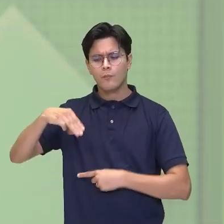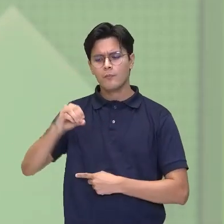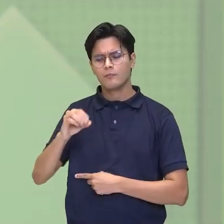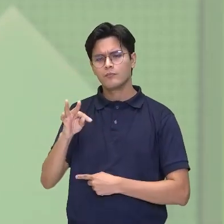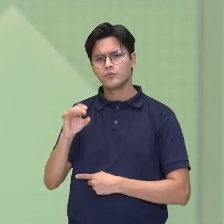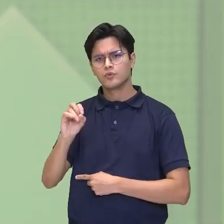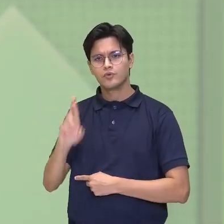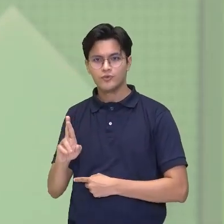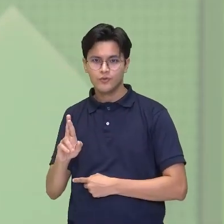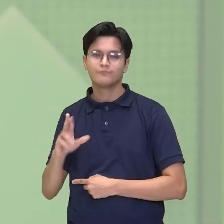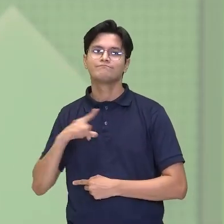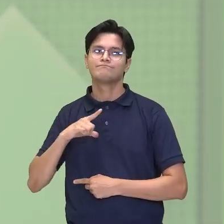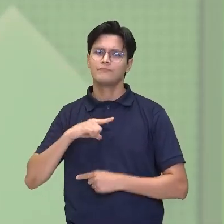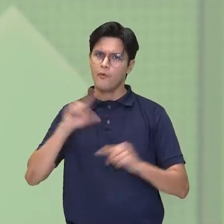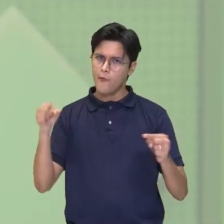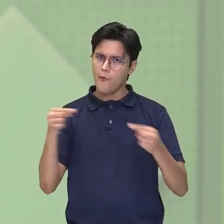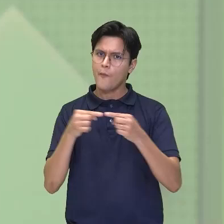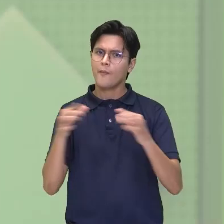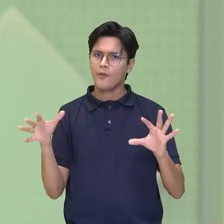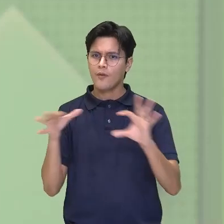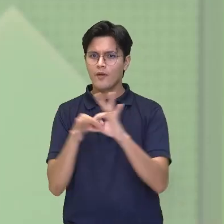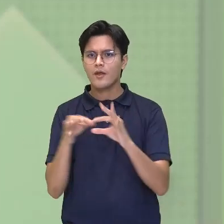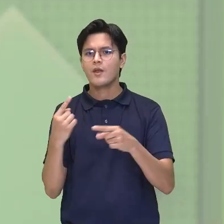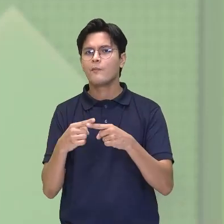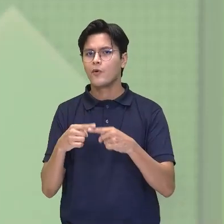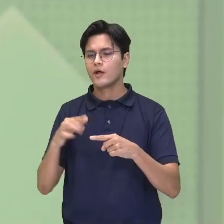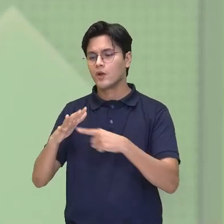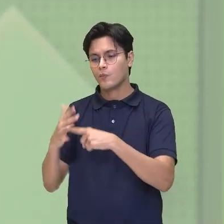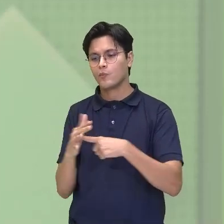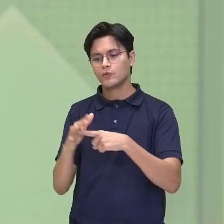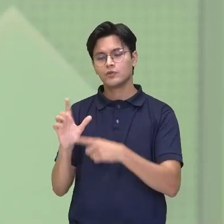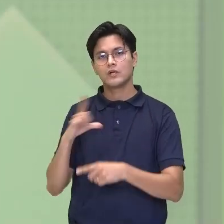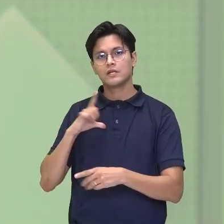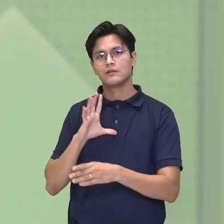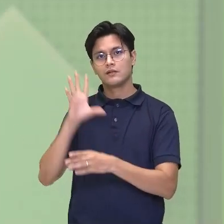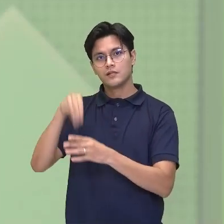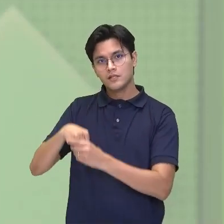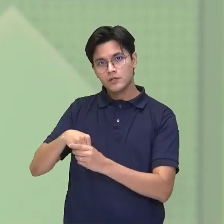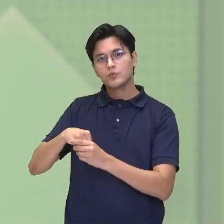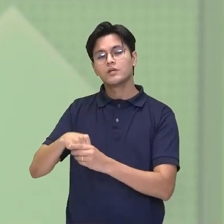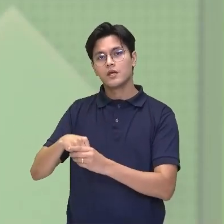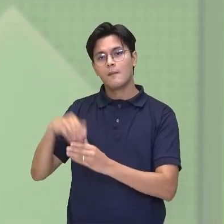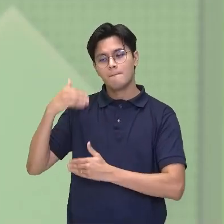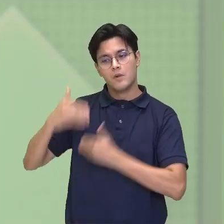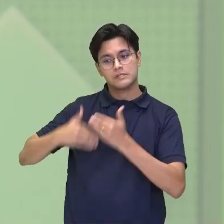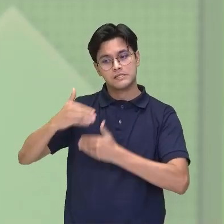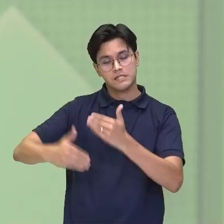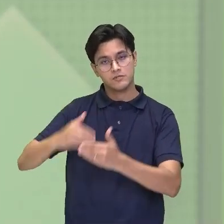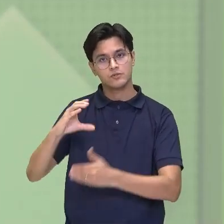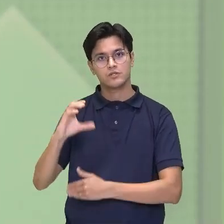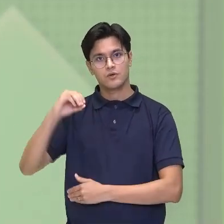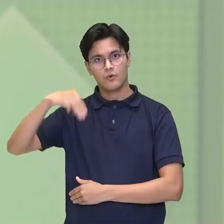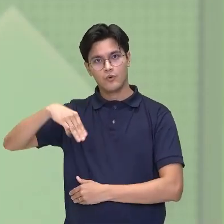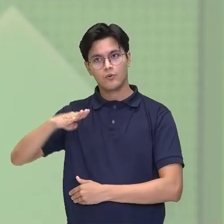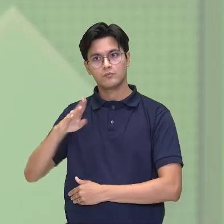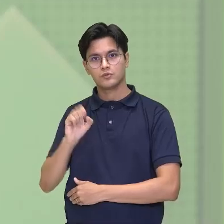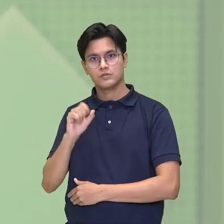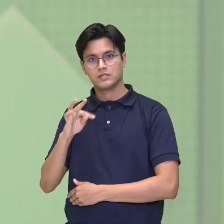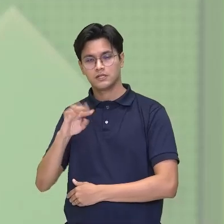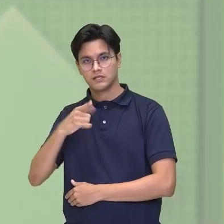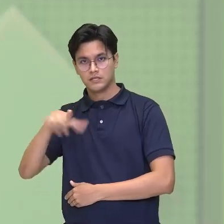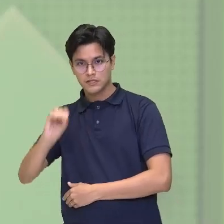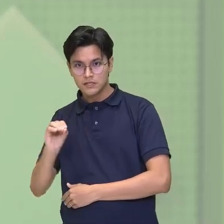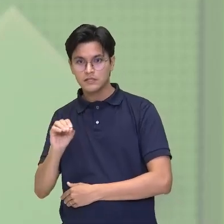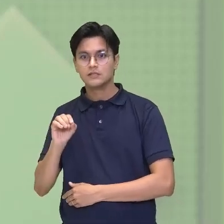dentro desses motores, que a gente chama de combustão interna, acontecem também reações químicas de queima